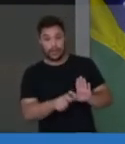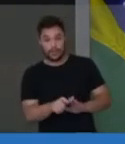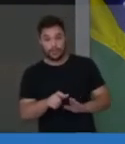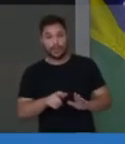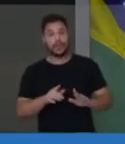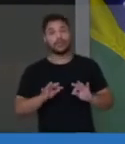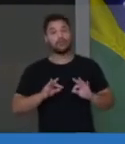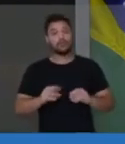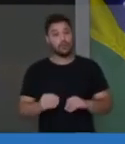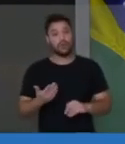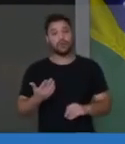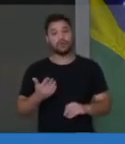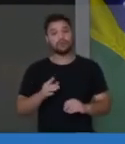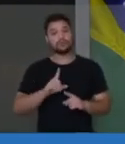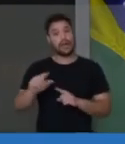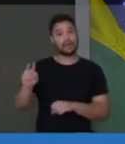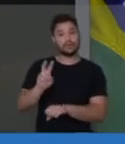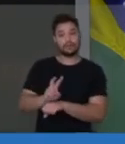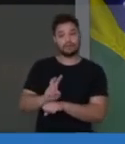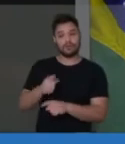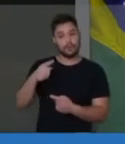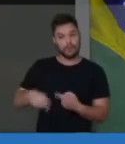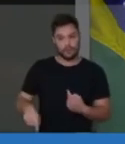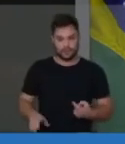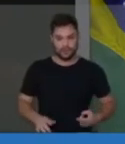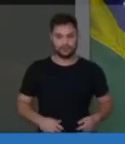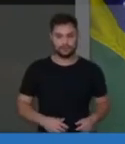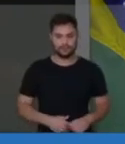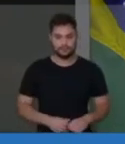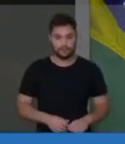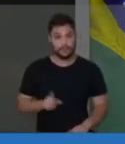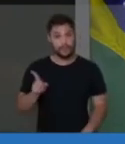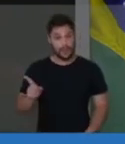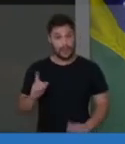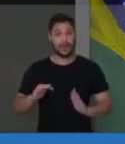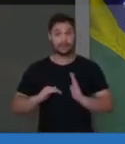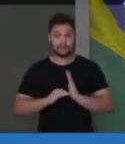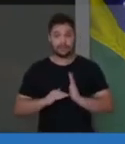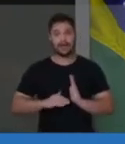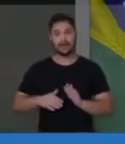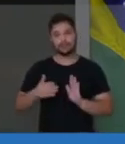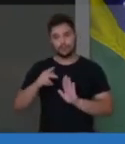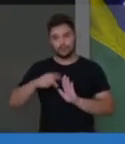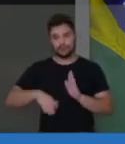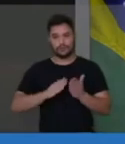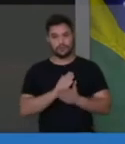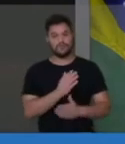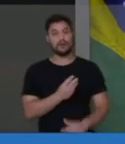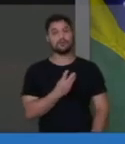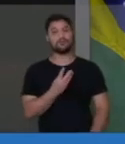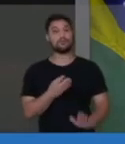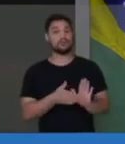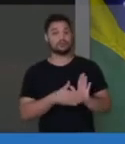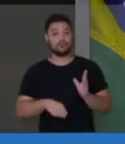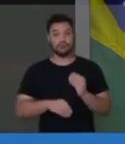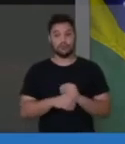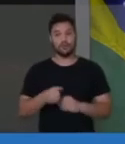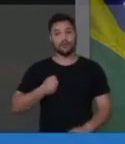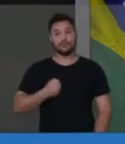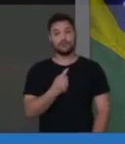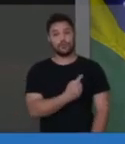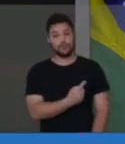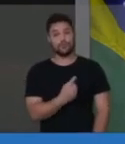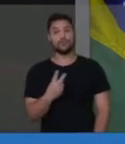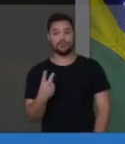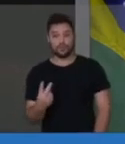as hipóteses das saídas temporárias. No Senado, o projeto foi aprovado com 3 emendas. As emendas número 1 e